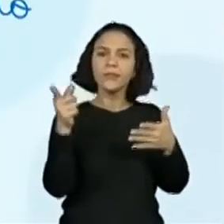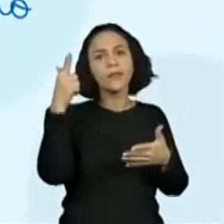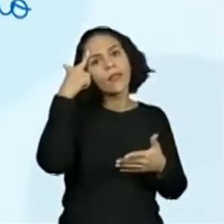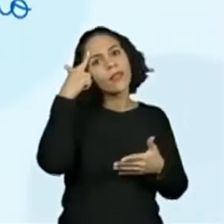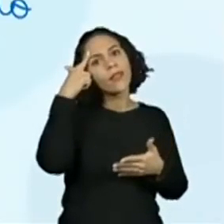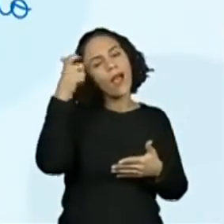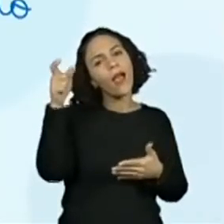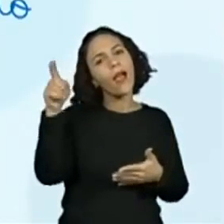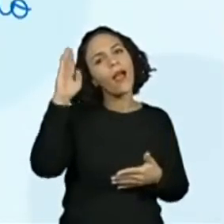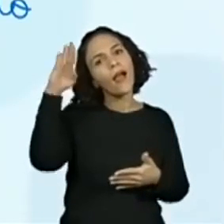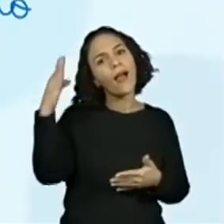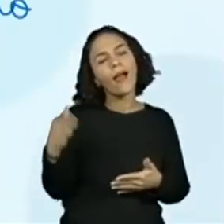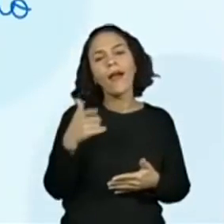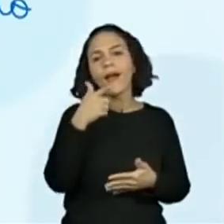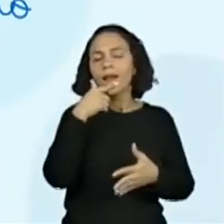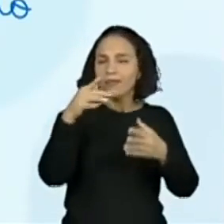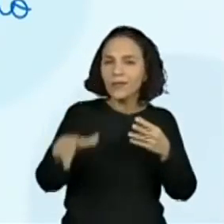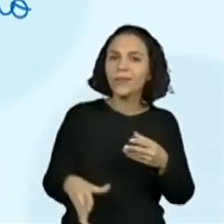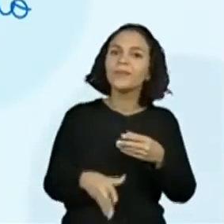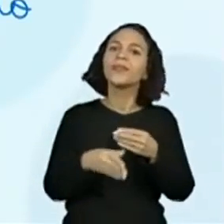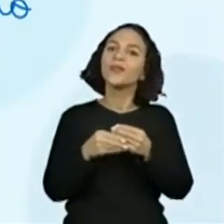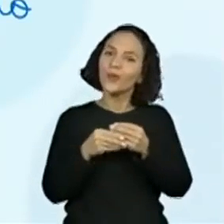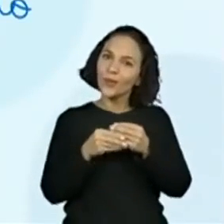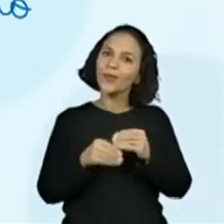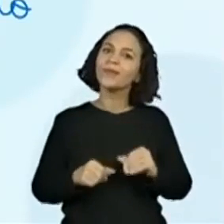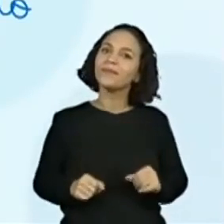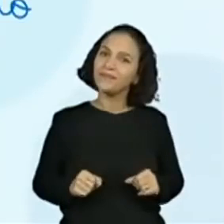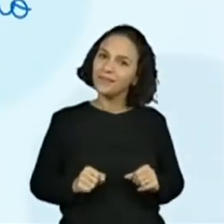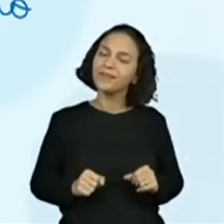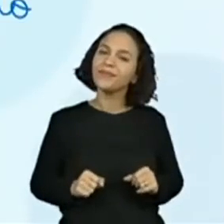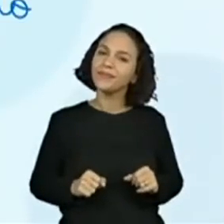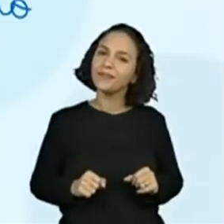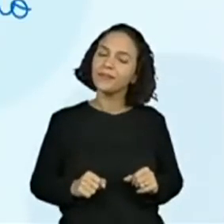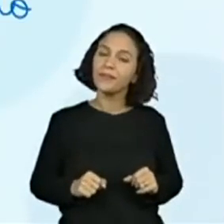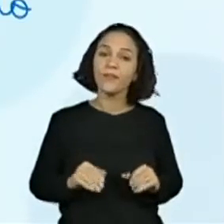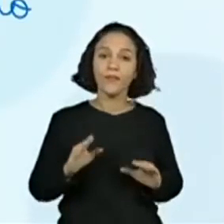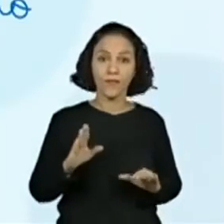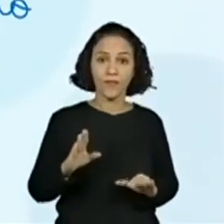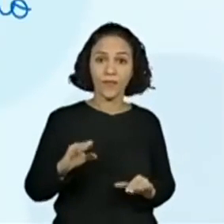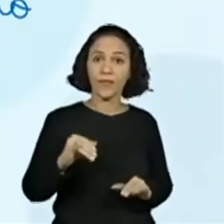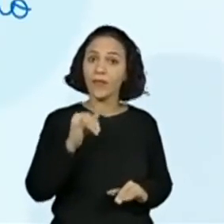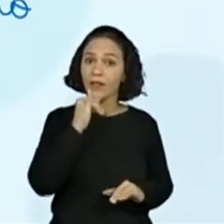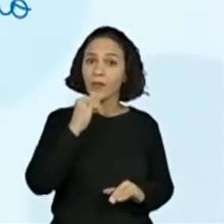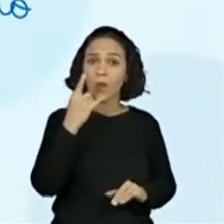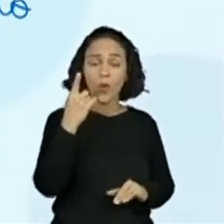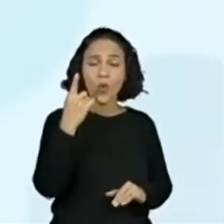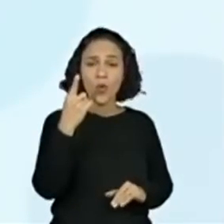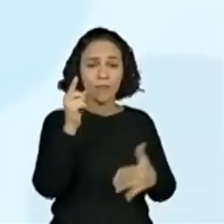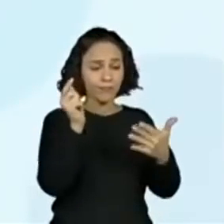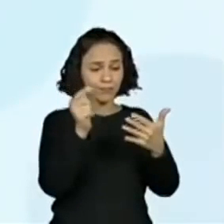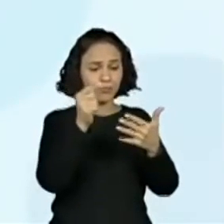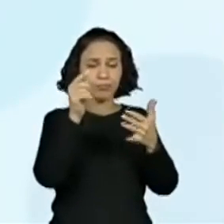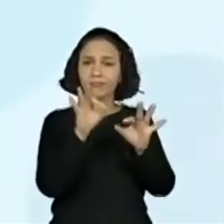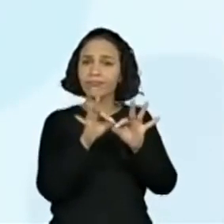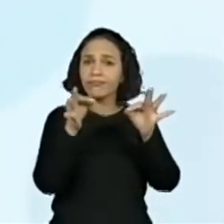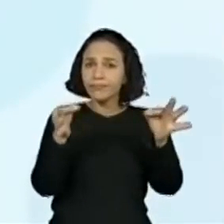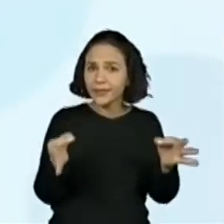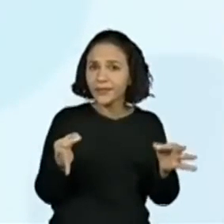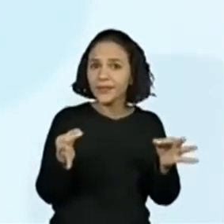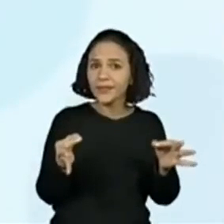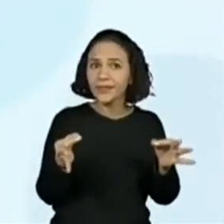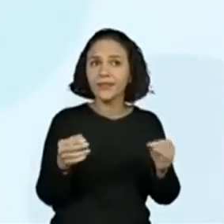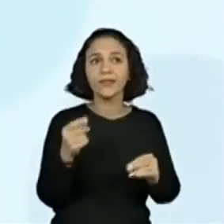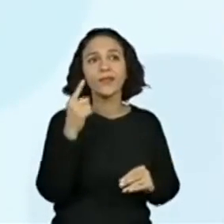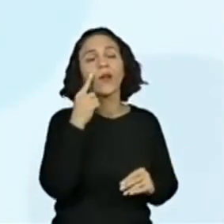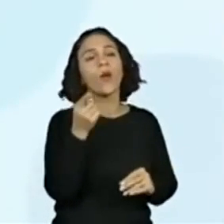professora Kelly trouxe a partir daquele tópico. Só com este tópico, ó,